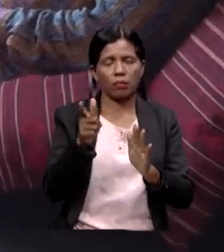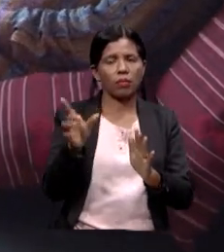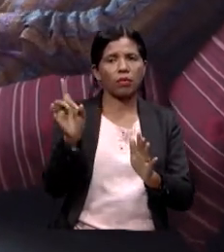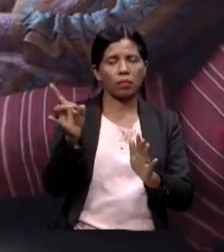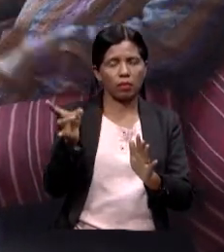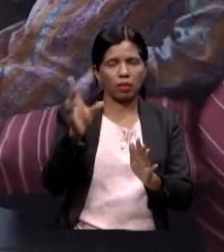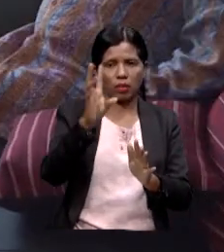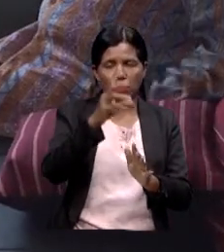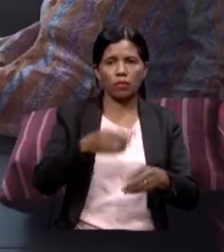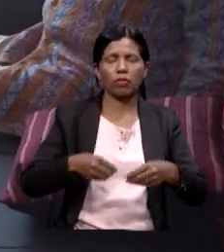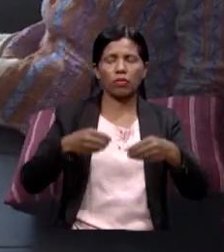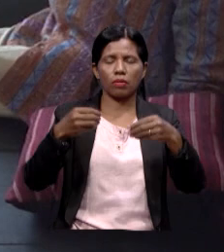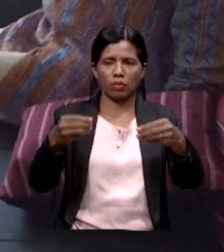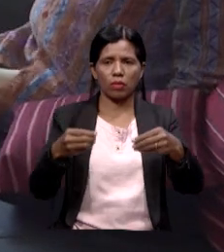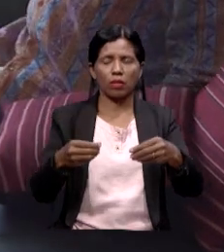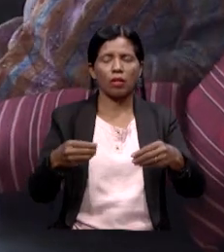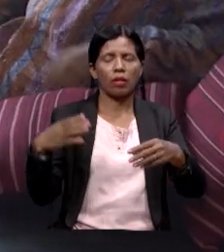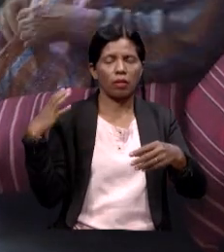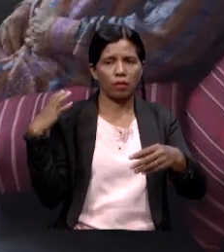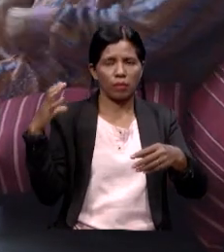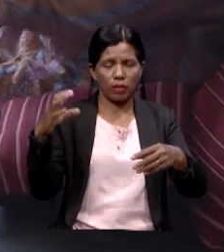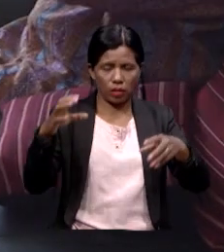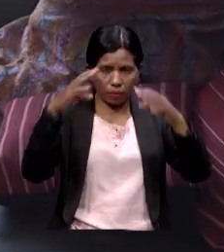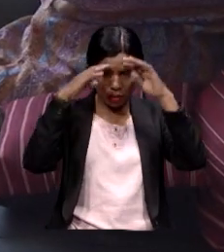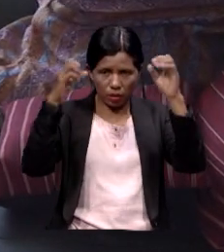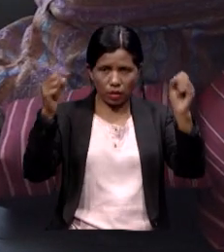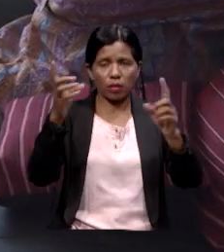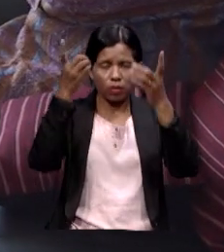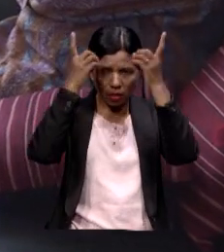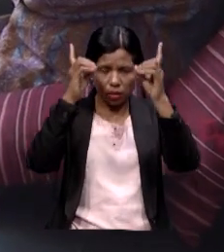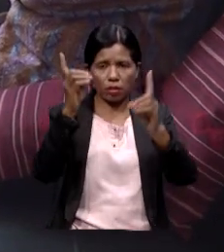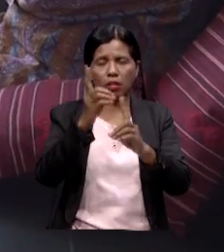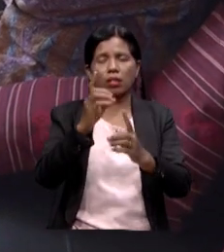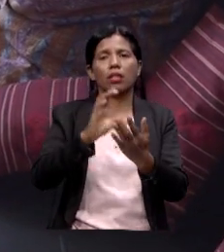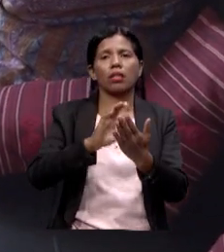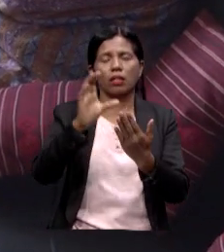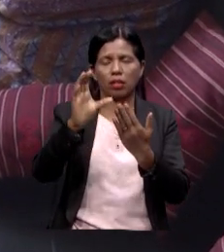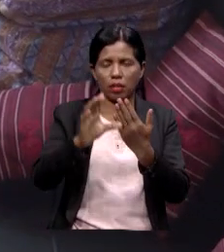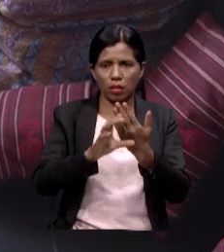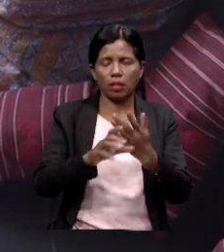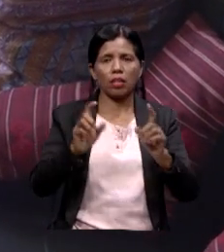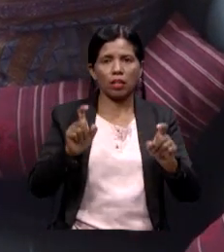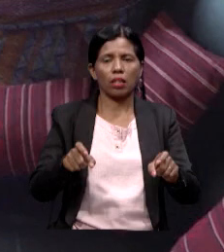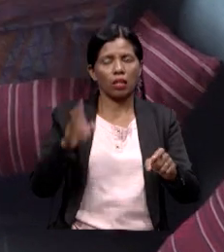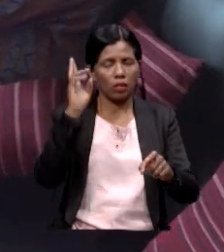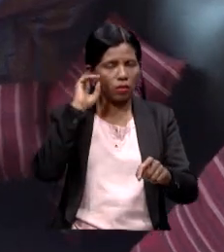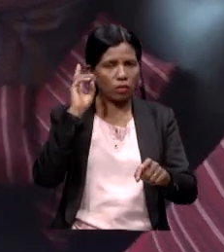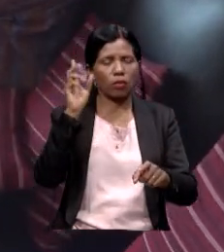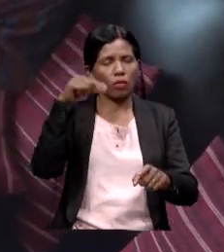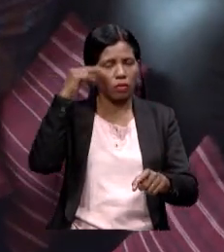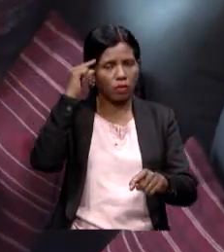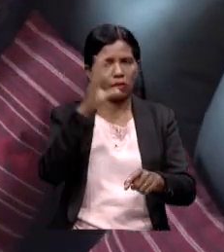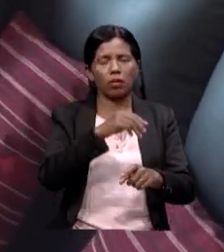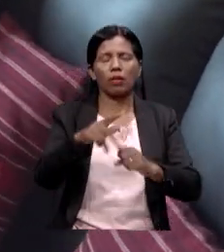da República a marca loron eleição ba Presidente da República no Parlamento Nacional, mas tem que rona ulo governo no mos